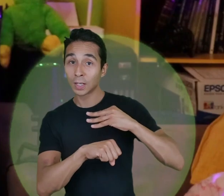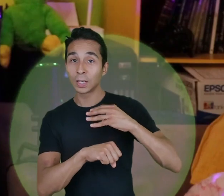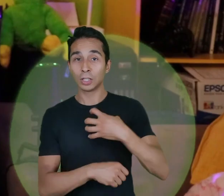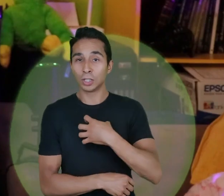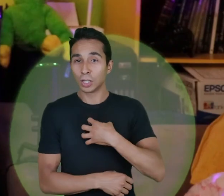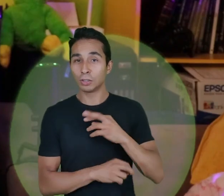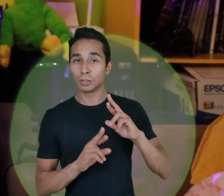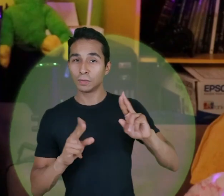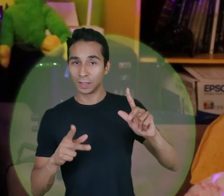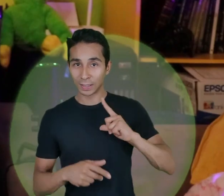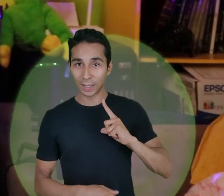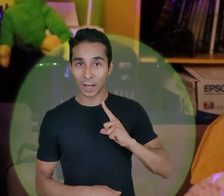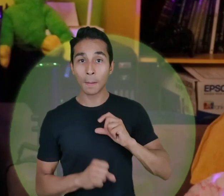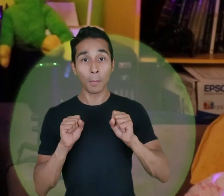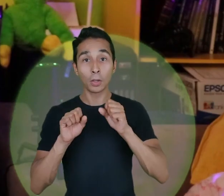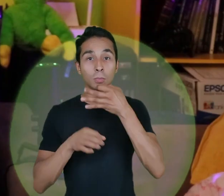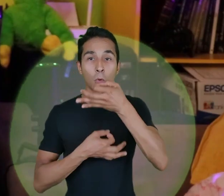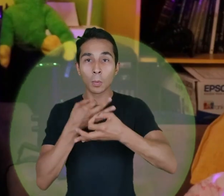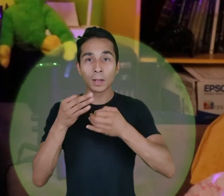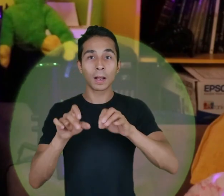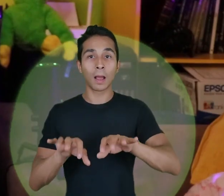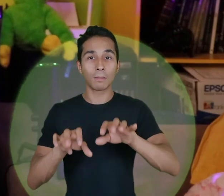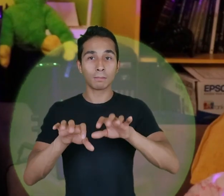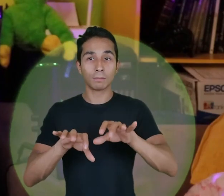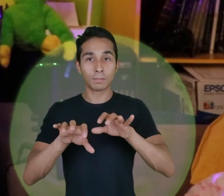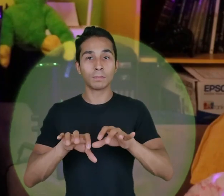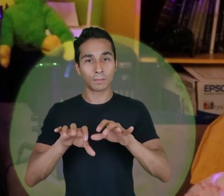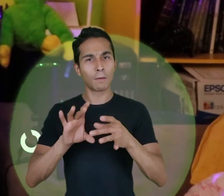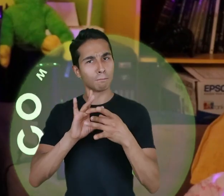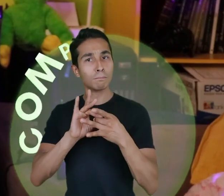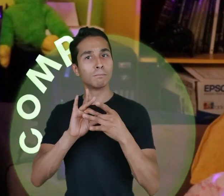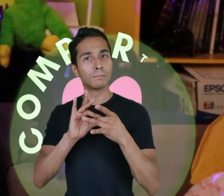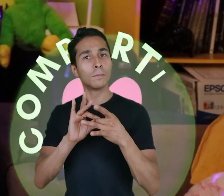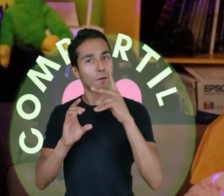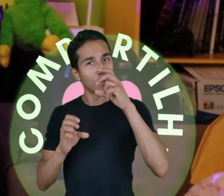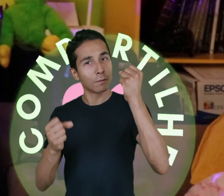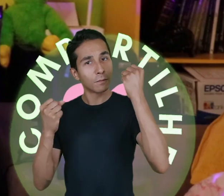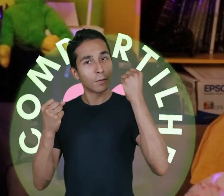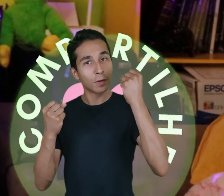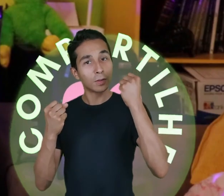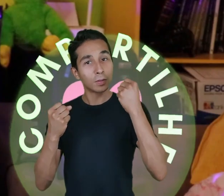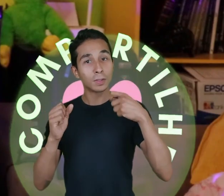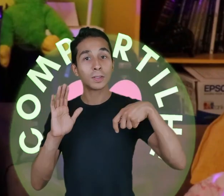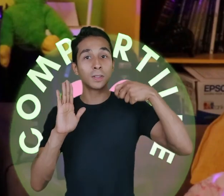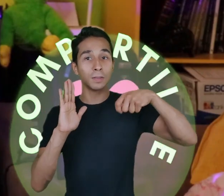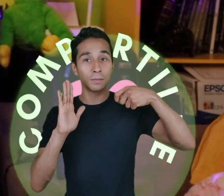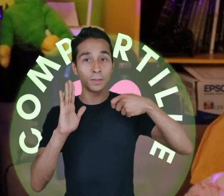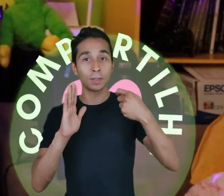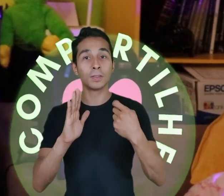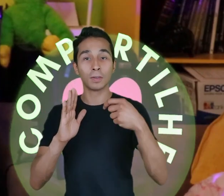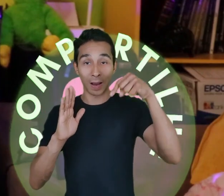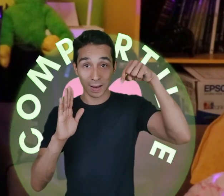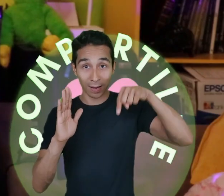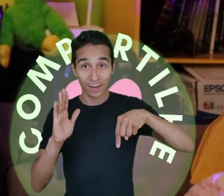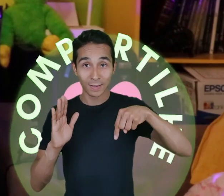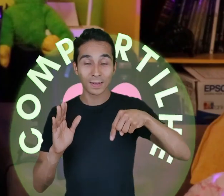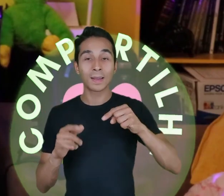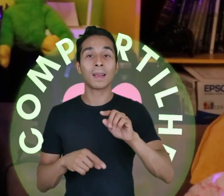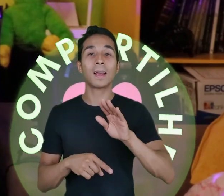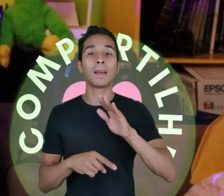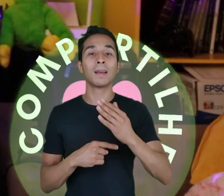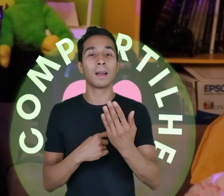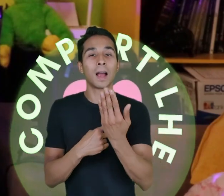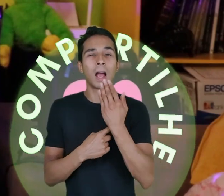outras formas, outras soluções, coloca nos comentários, vamos fortalecer, vamos tornar esse vídeo aqui, tipo, um atalho para outros caminhos, sabe?